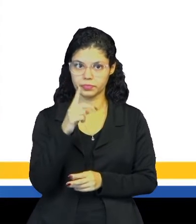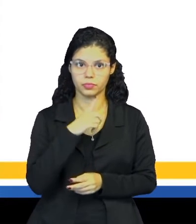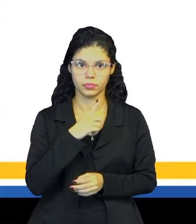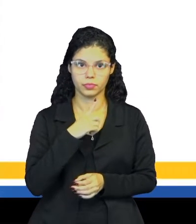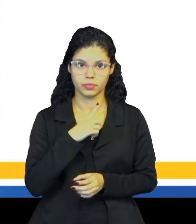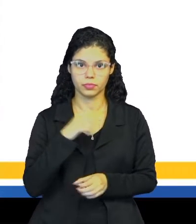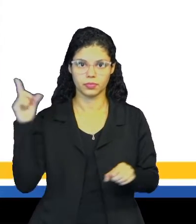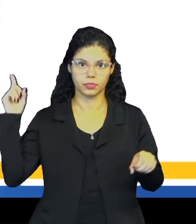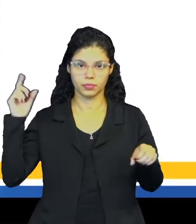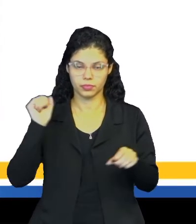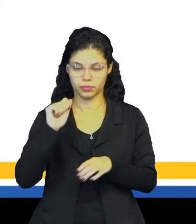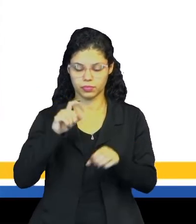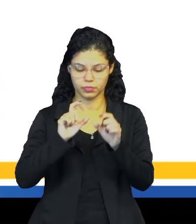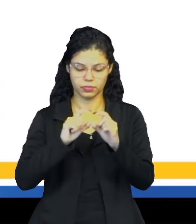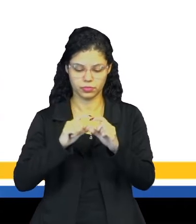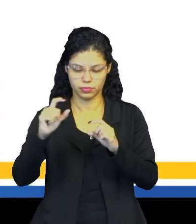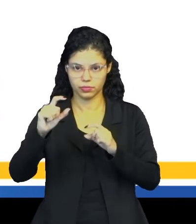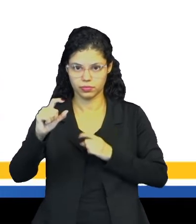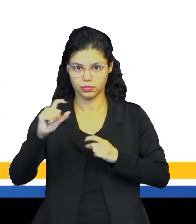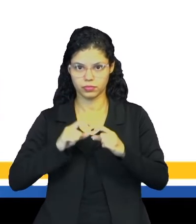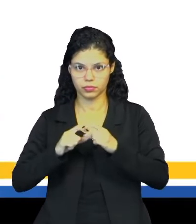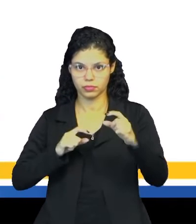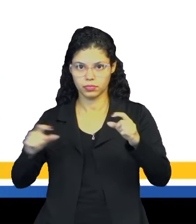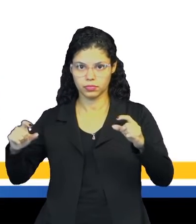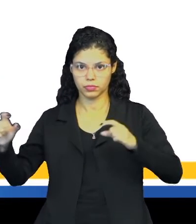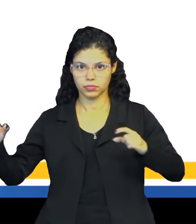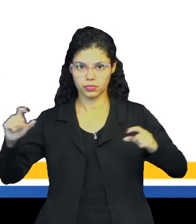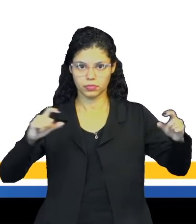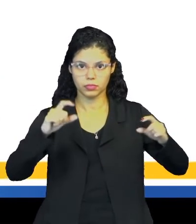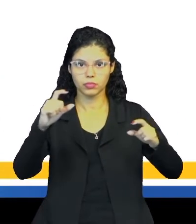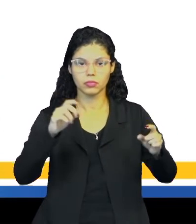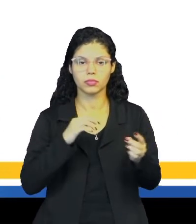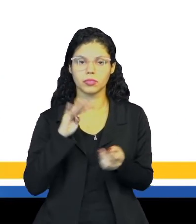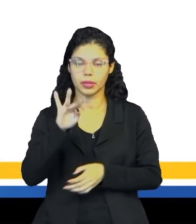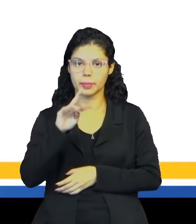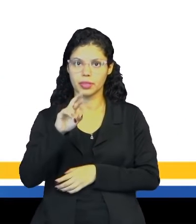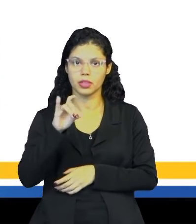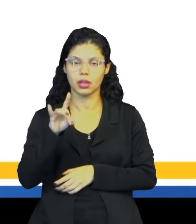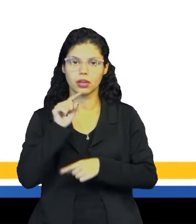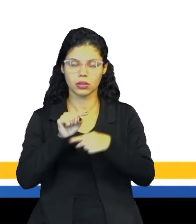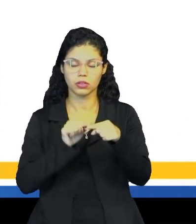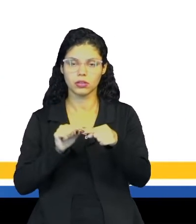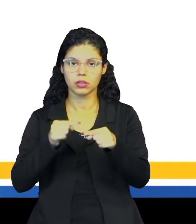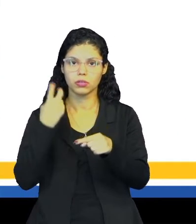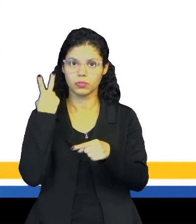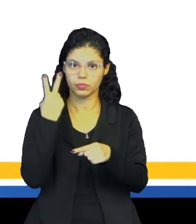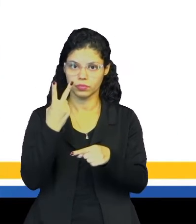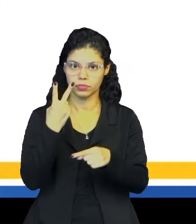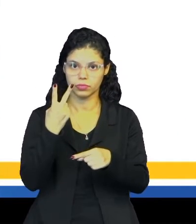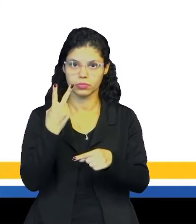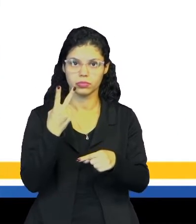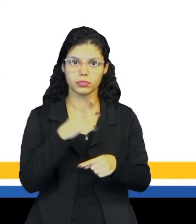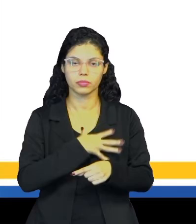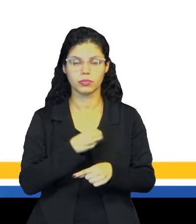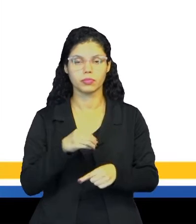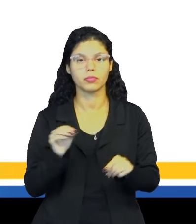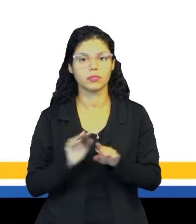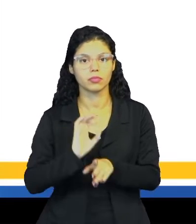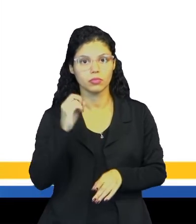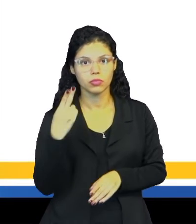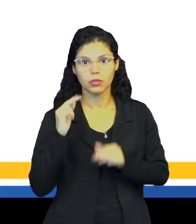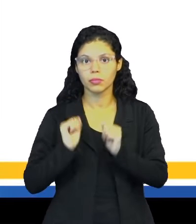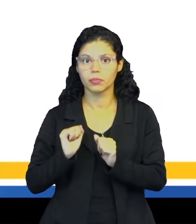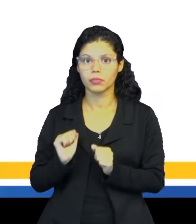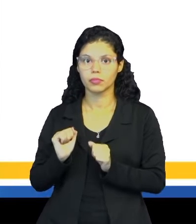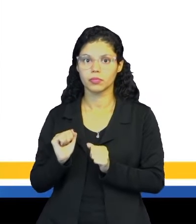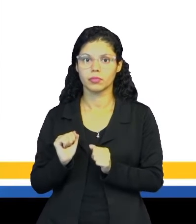Existe a reprodução assexuada, que ela é a mais comum, onde vai ter a divisão binária, onde a célula-mãe vai se dividir em duas células filhas, ou pode